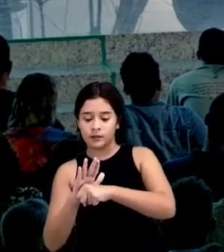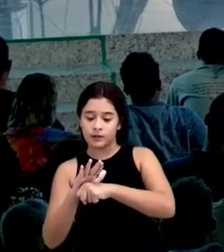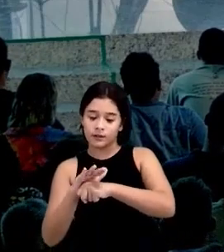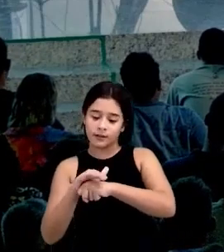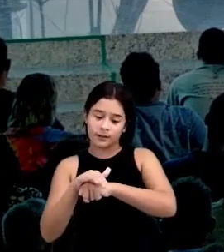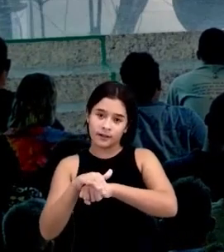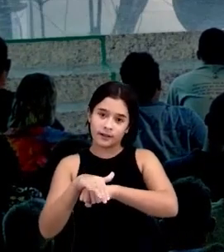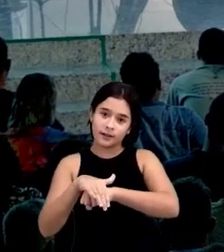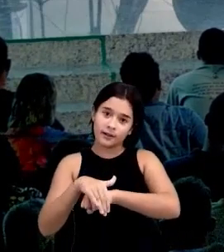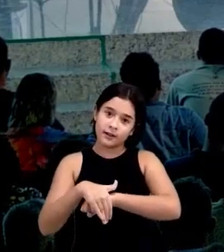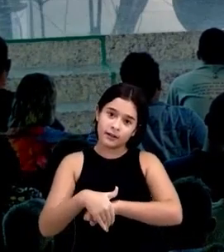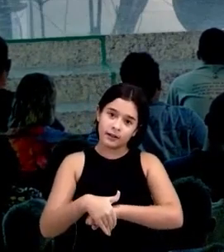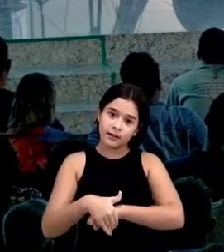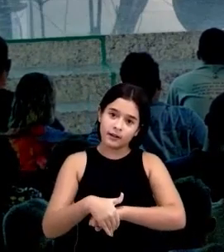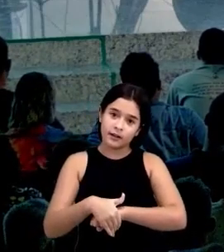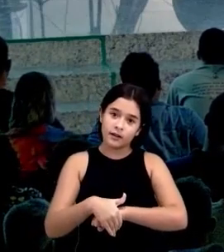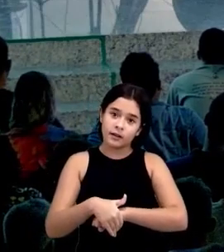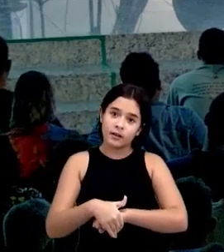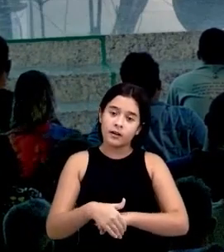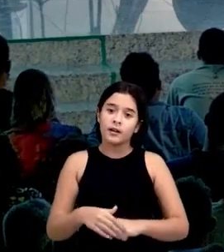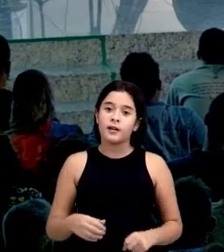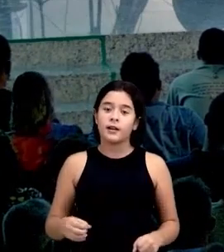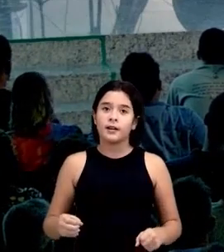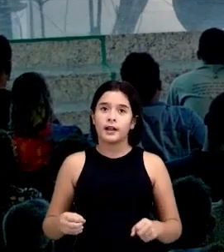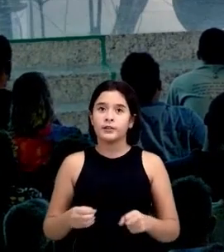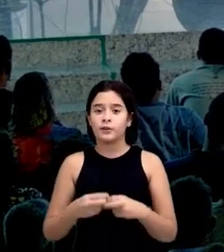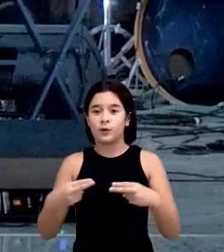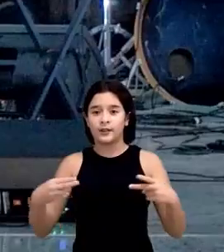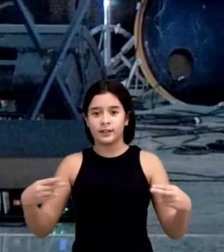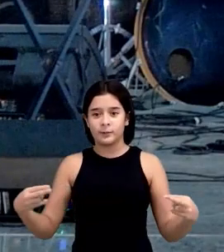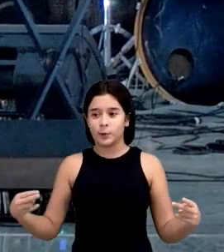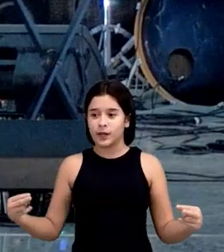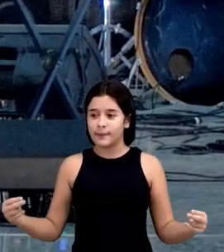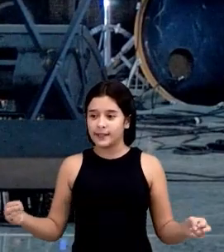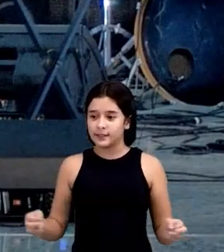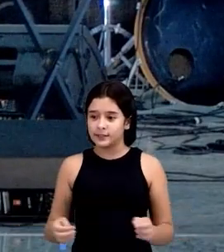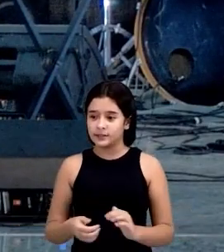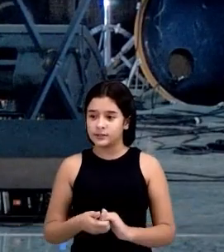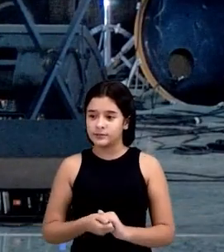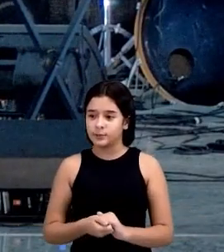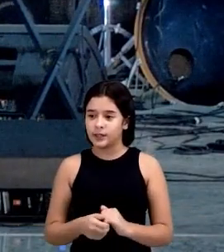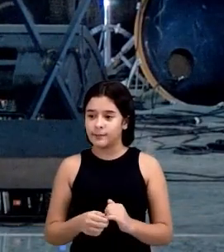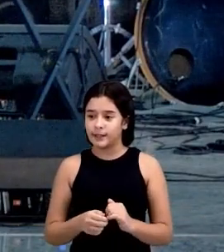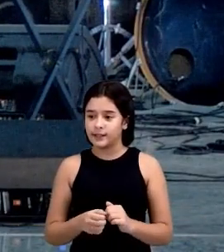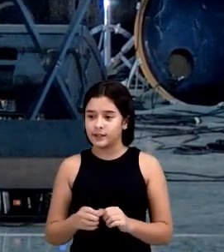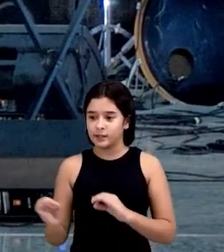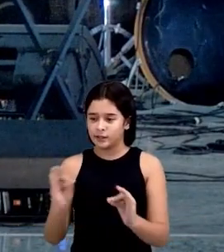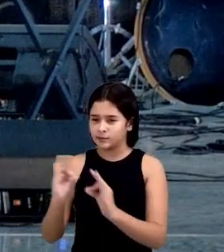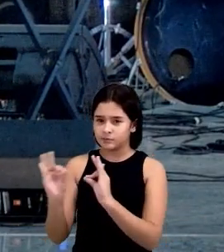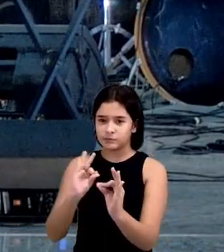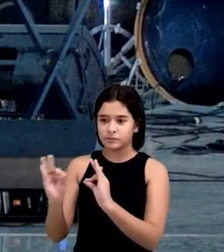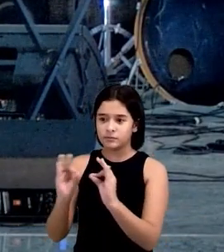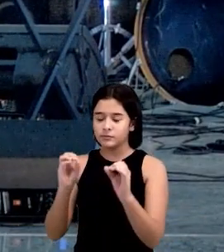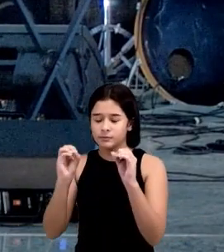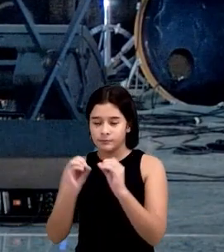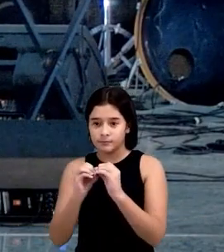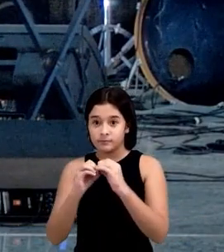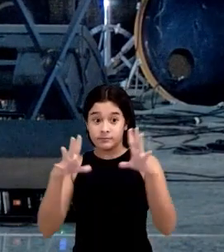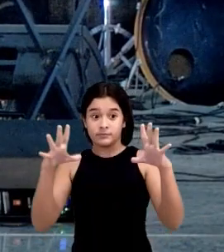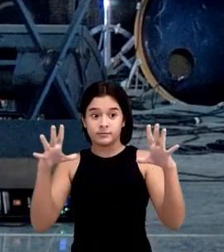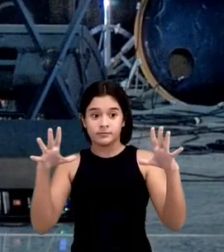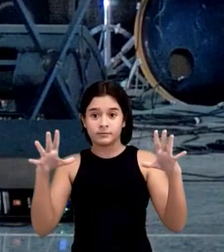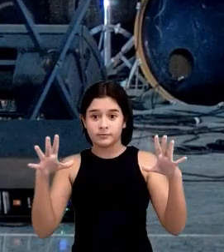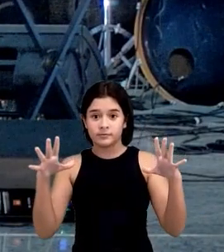O ar-condicionado do quarto é ligado, a luz da sala é acesa. Você está entendendo? Você não tem impacto de nada praticamente. Naquela